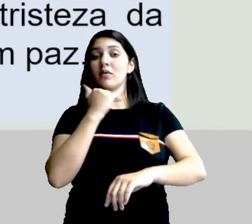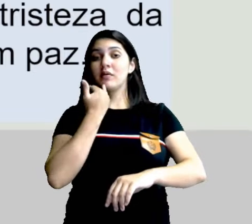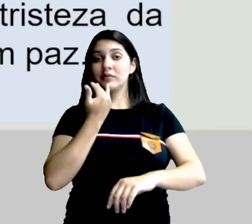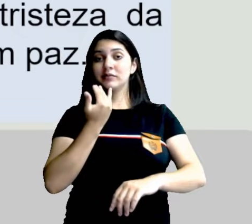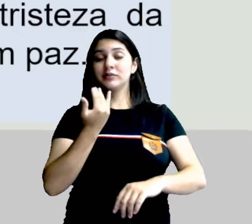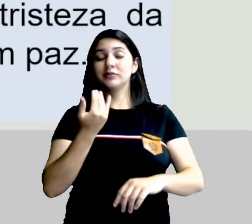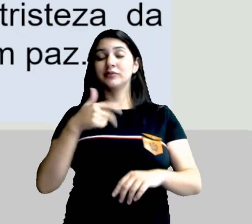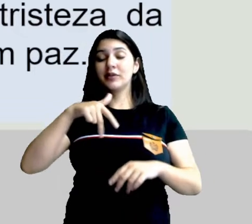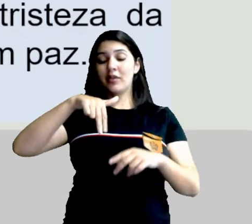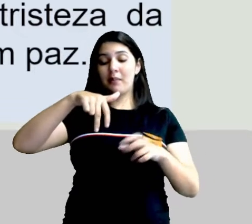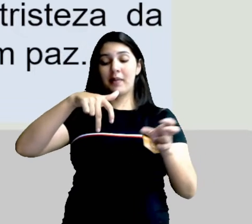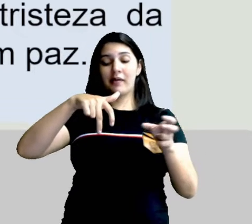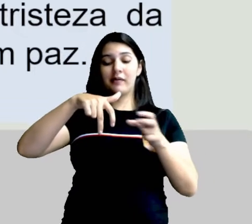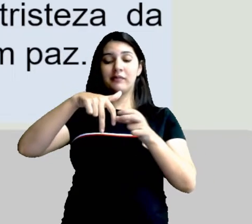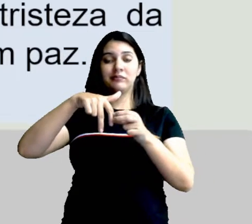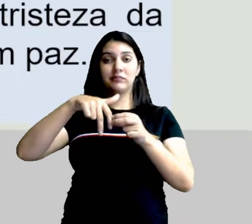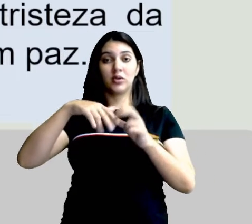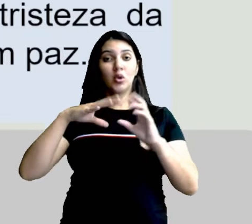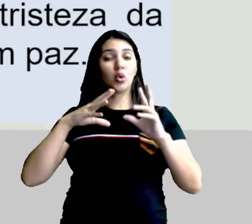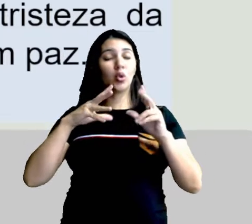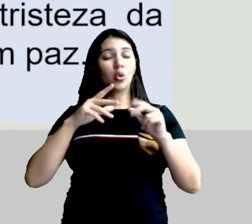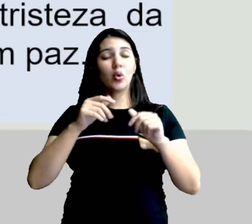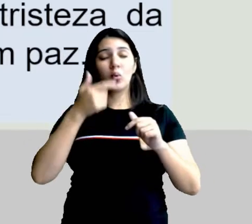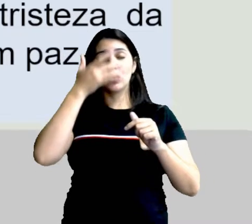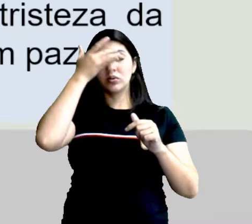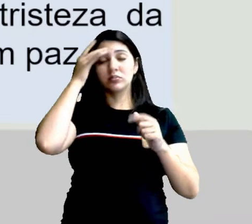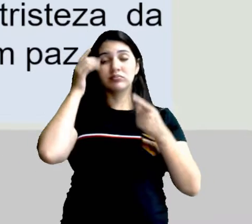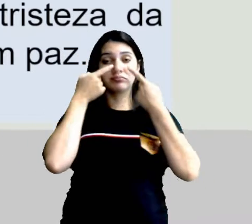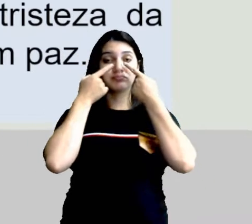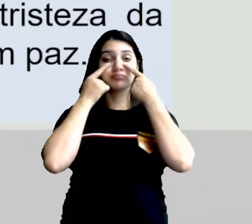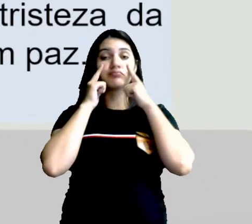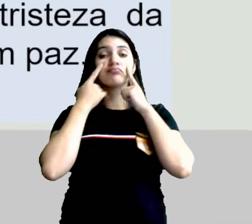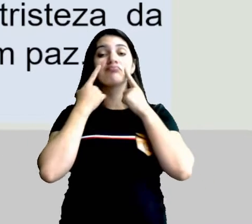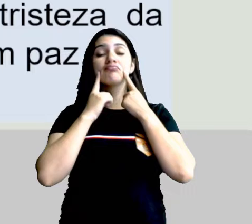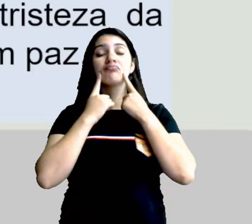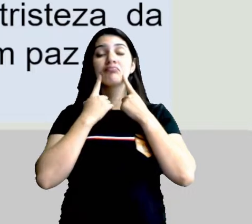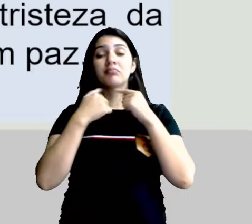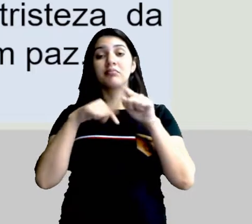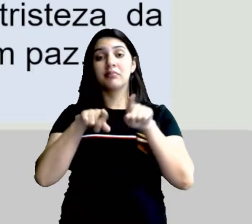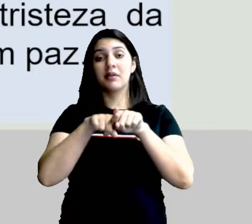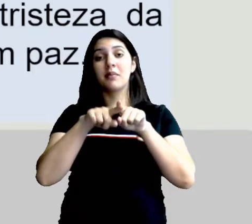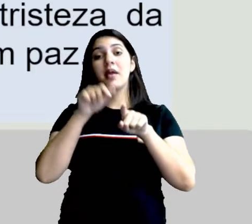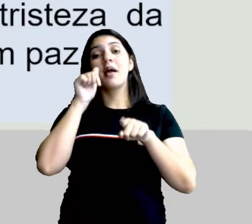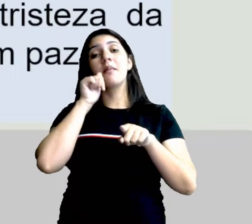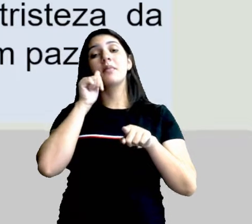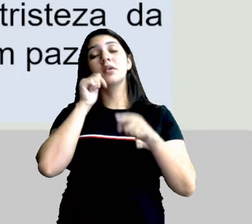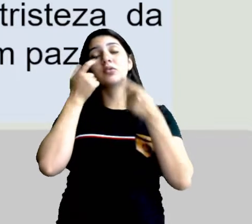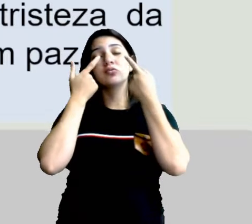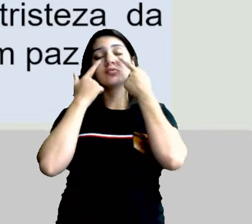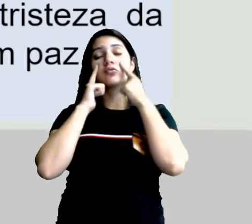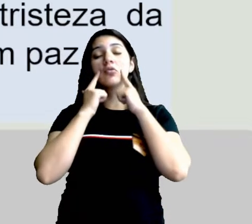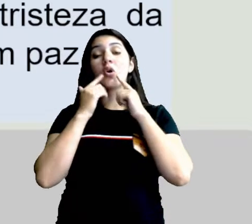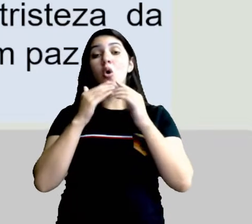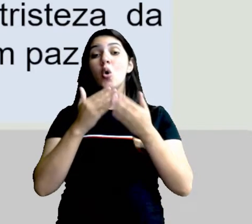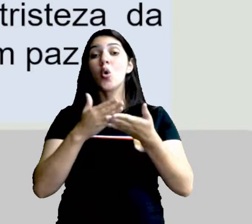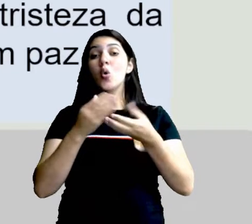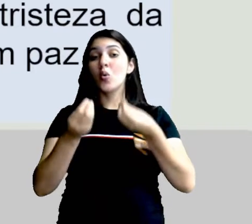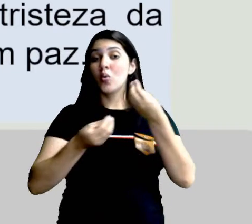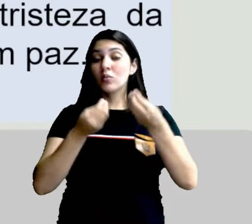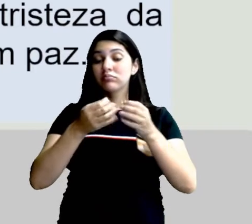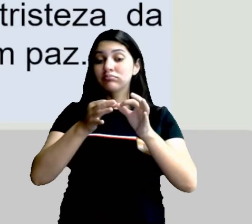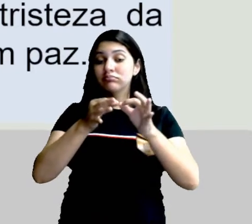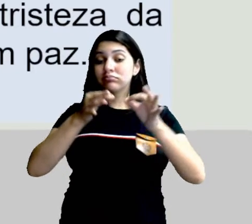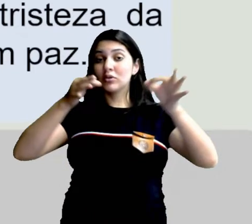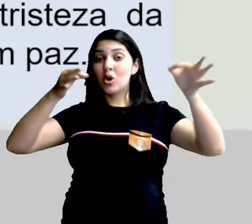a perna. Todos choraram, de modo especial Mainá. Como estavam distantes da